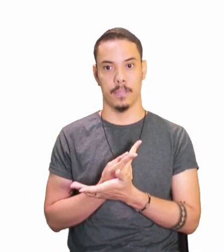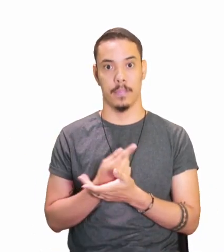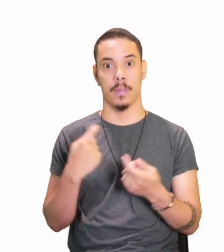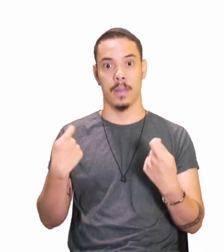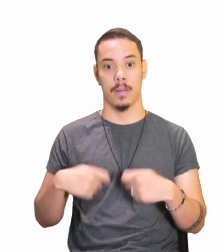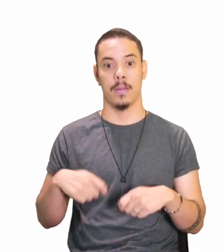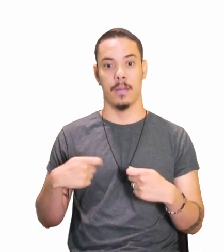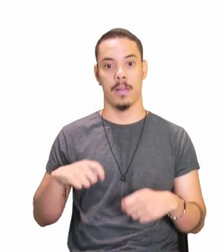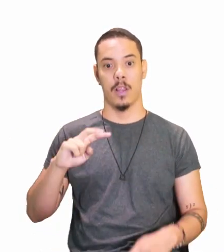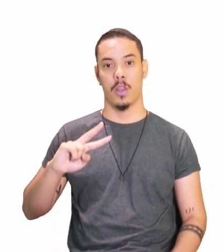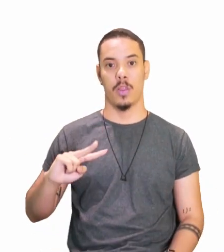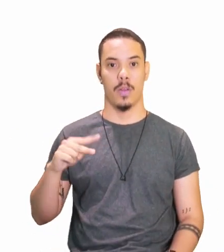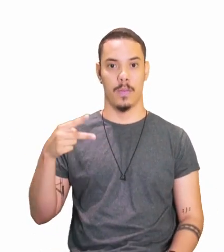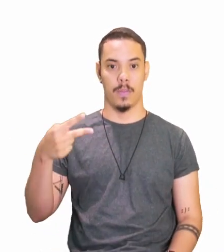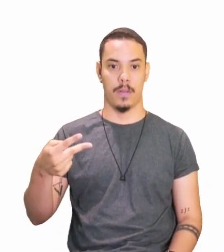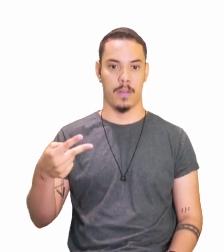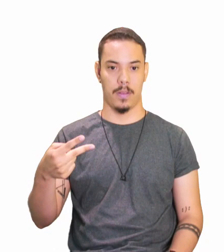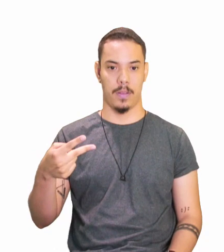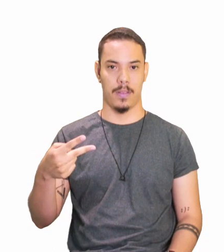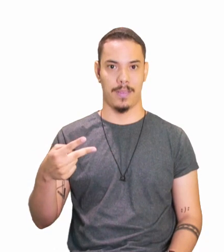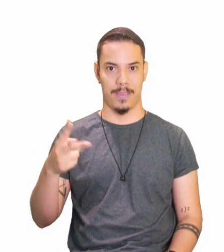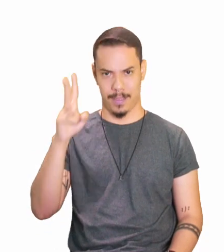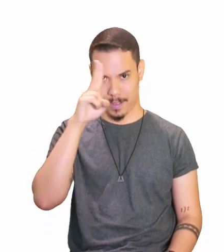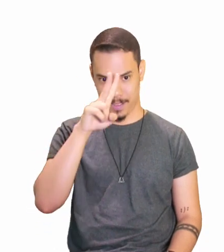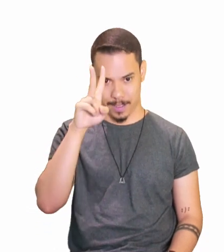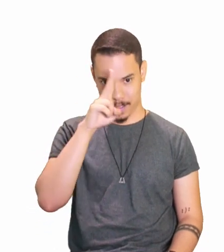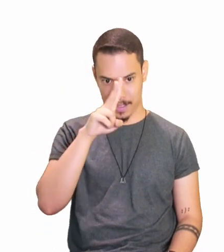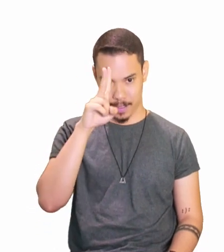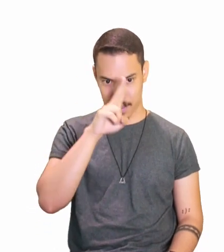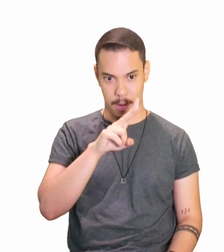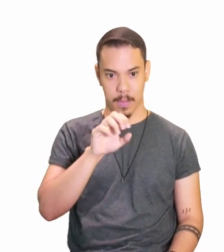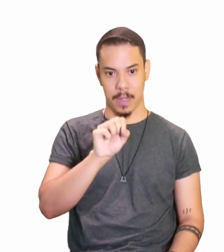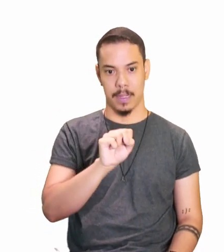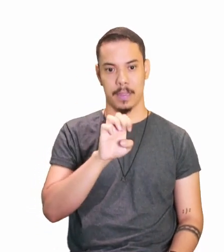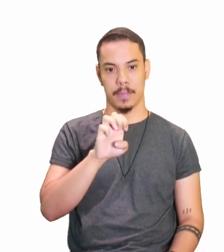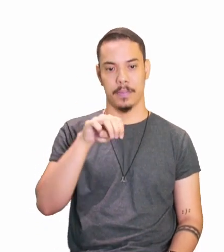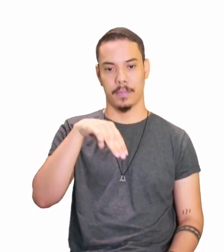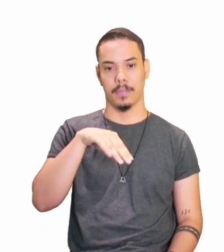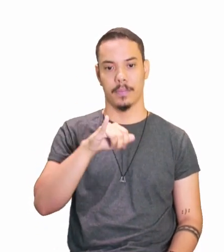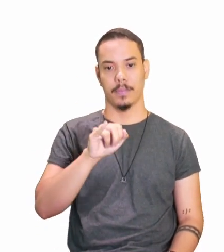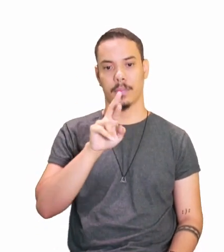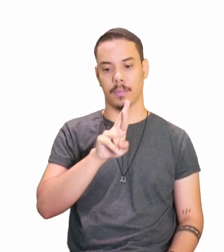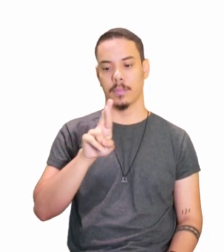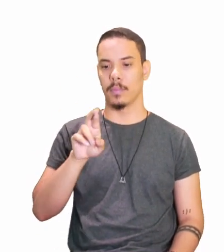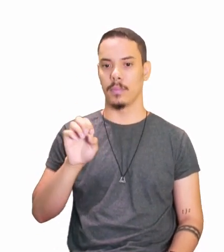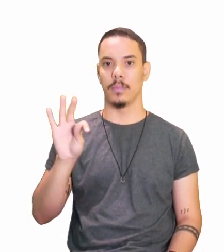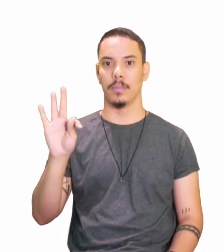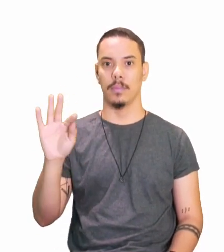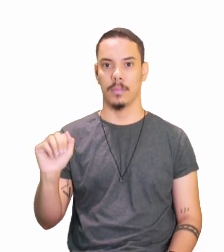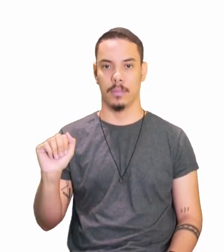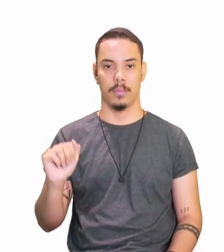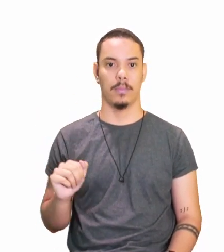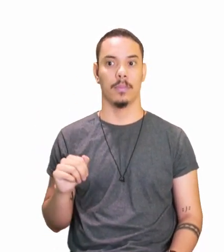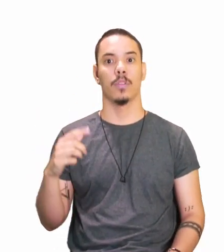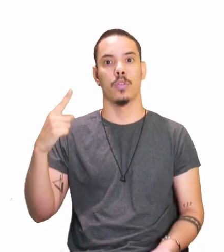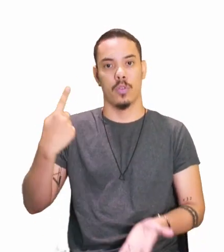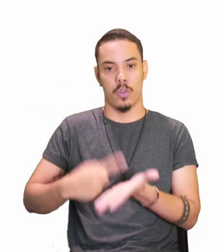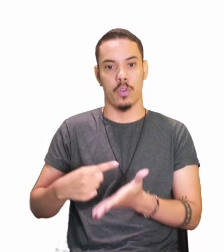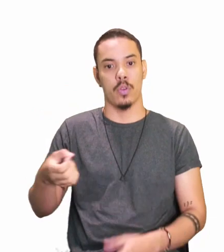que dobrar o R. Isso serve para tanto para mini saia como semi-reto. Belezinha? Com o